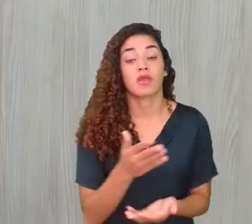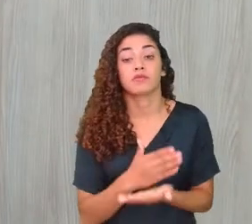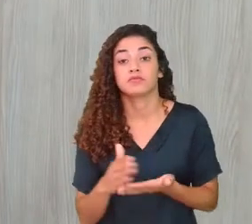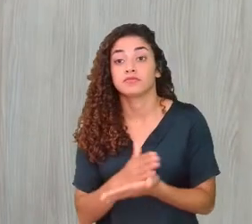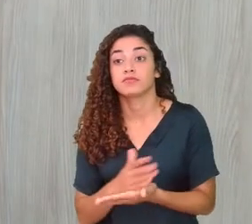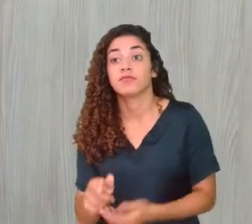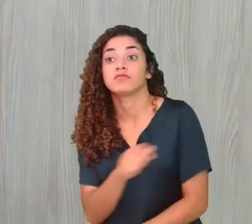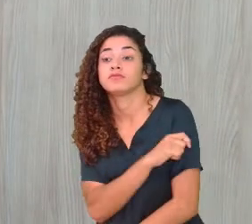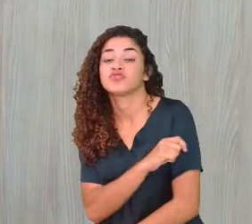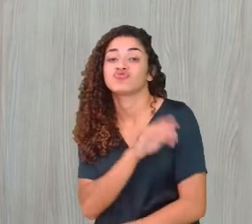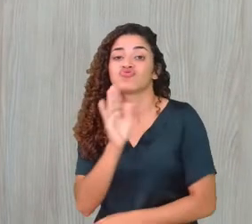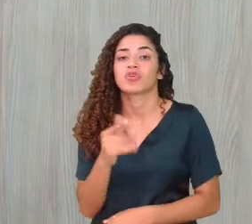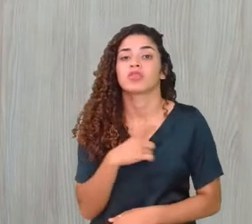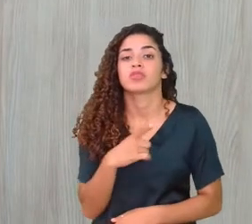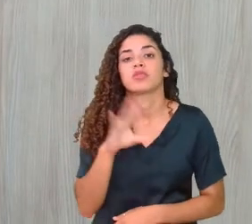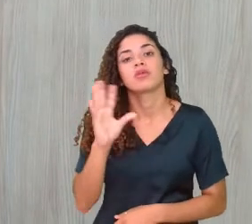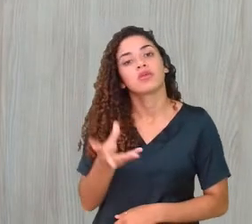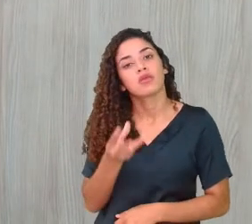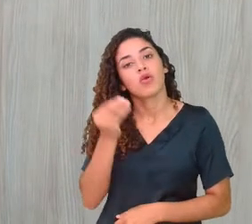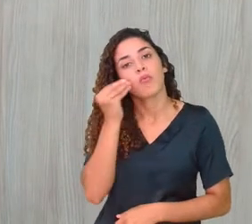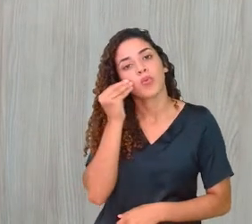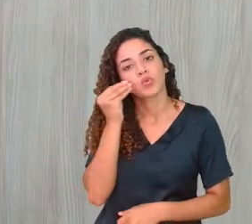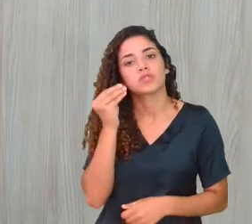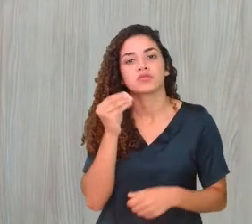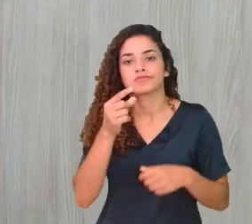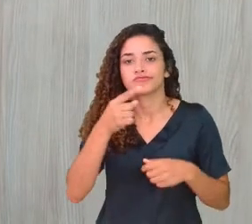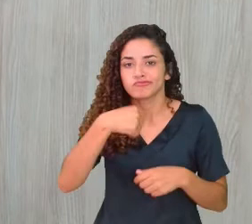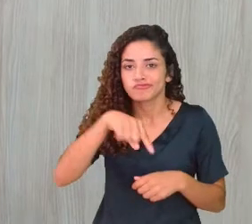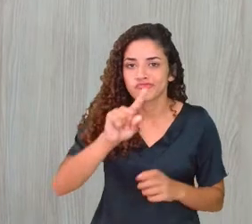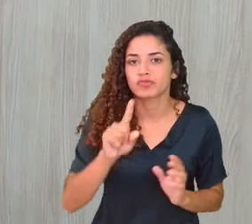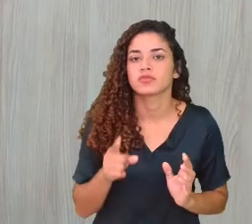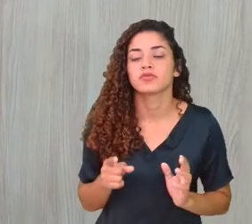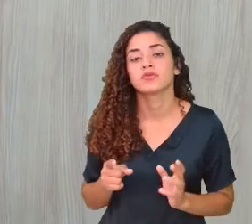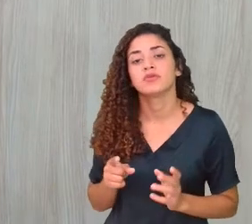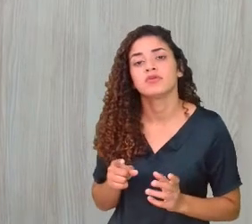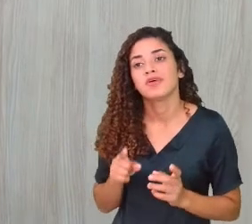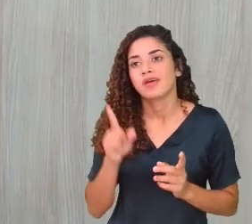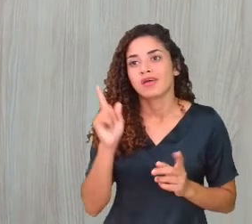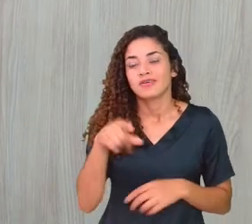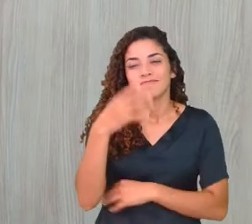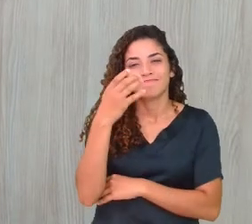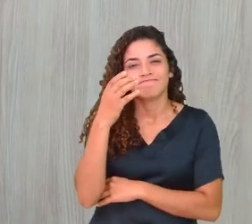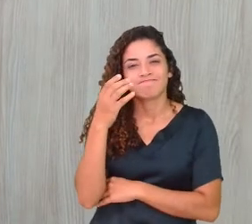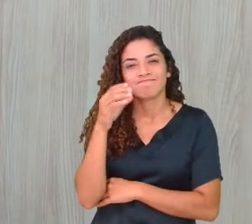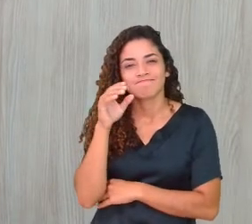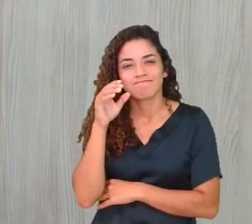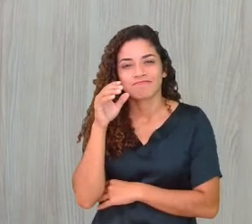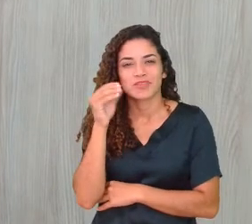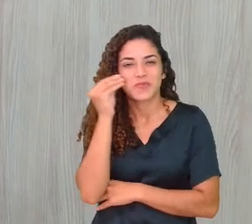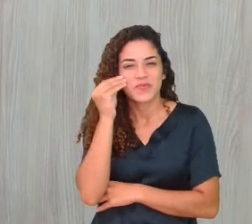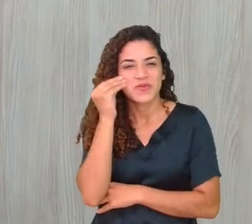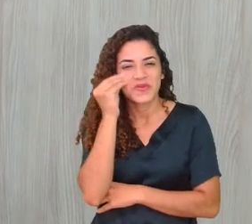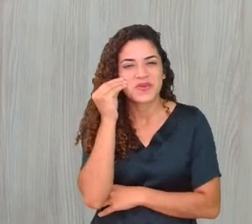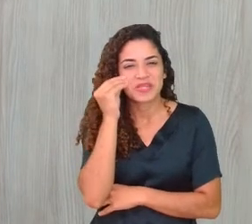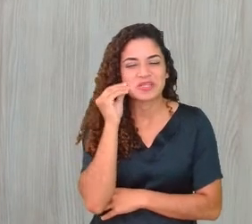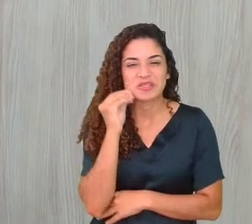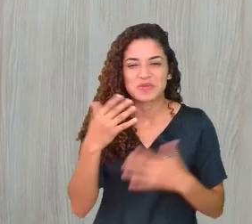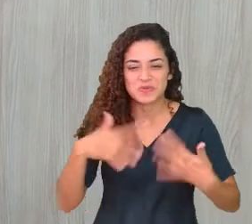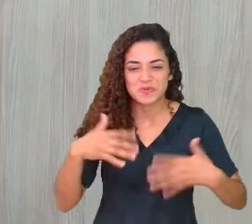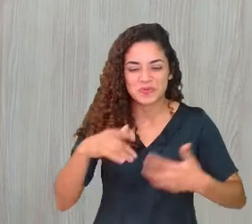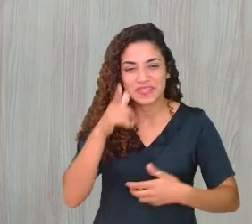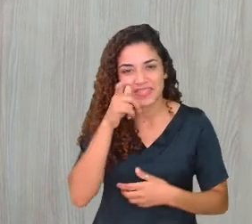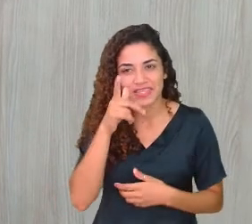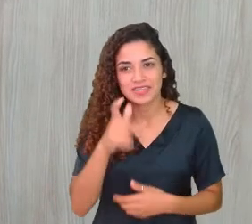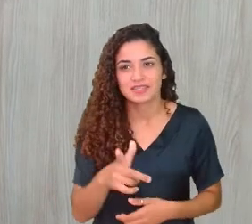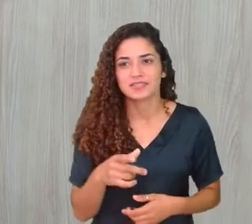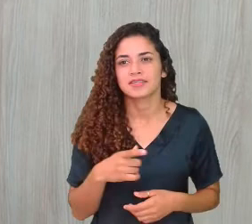já tiveram a oportunidade de ir, eu acho que essa é um dos experimentos assim, mais curiosos, né? Lá naquela primeira entrada, pessoal, lá